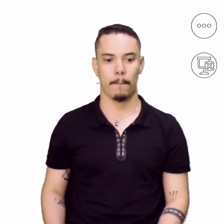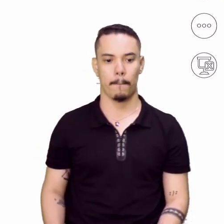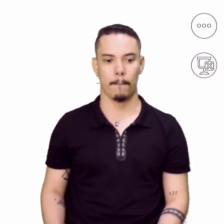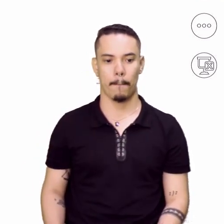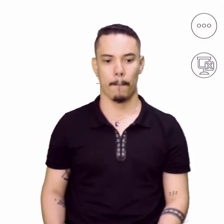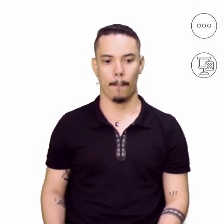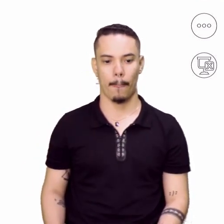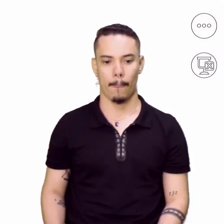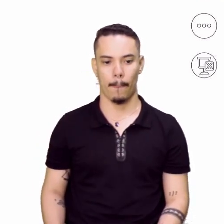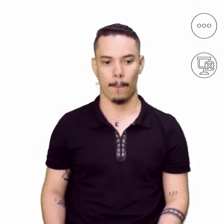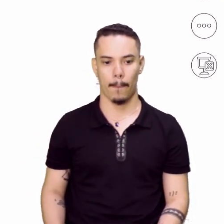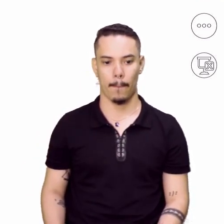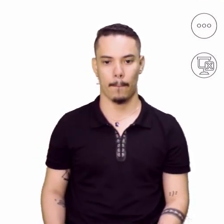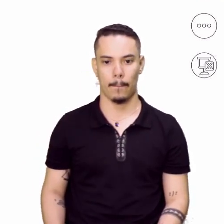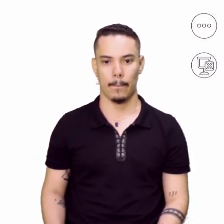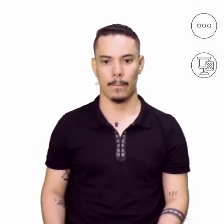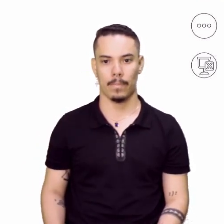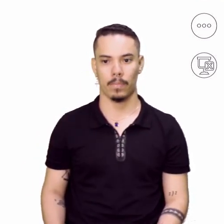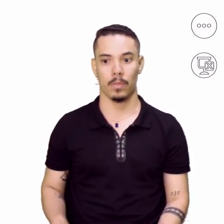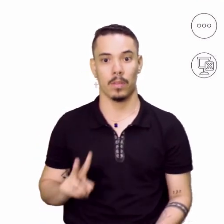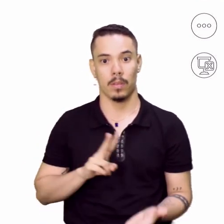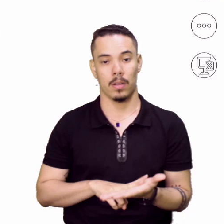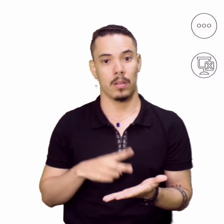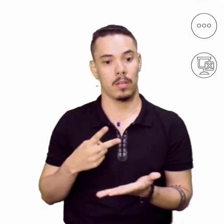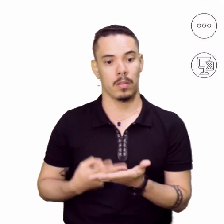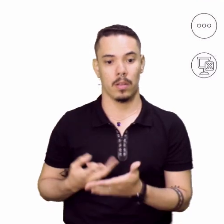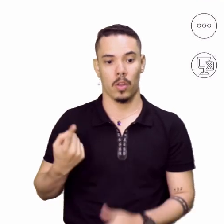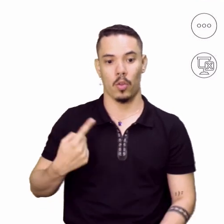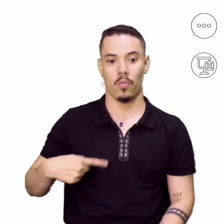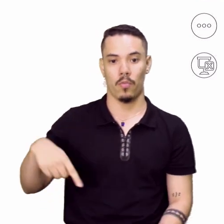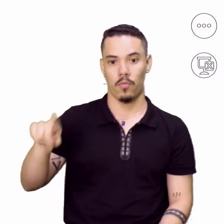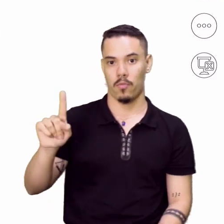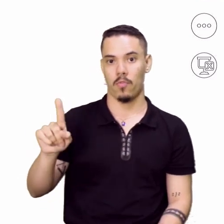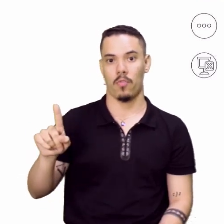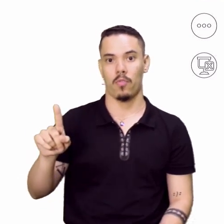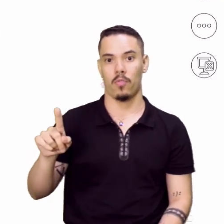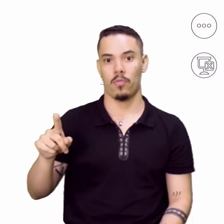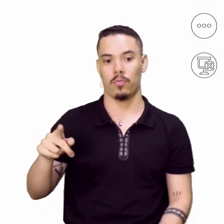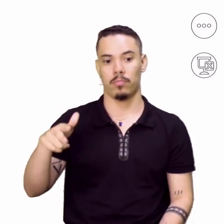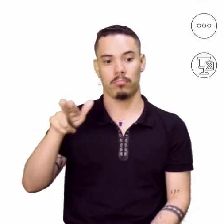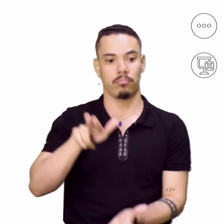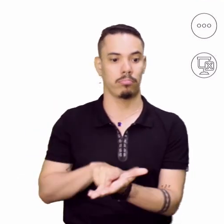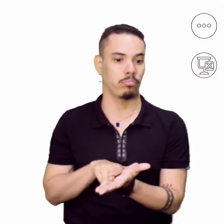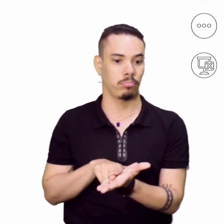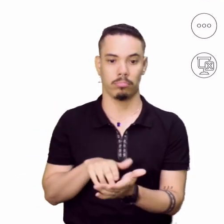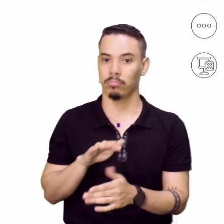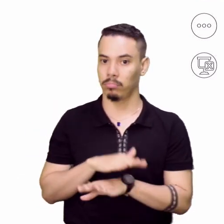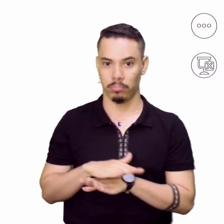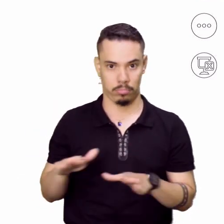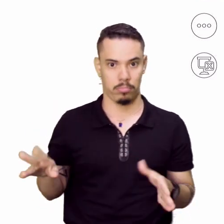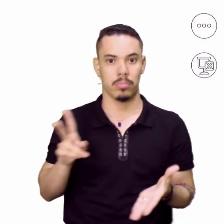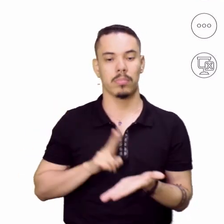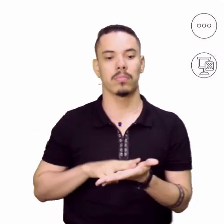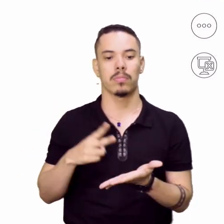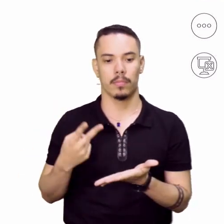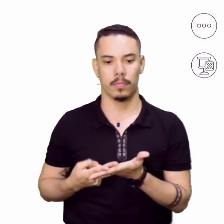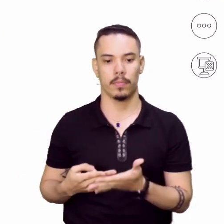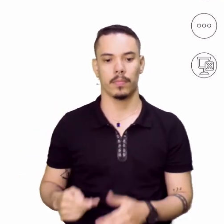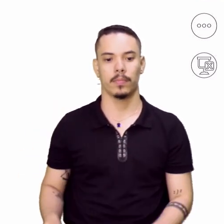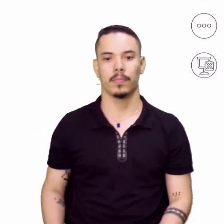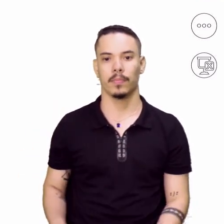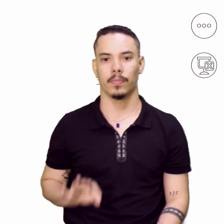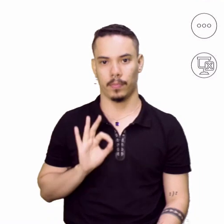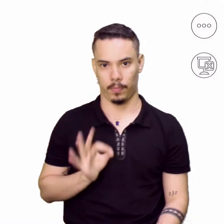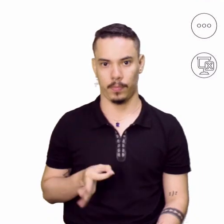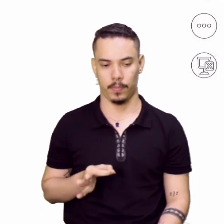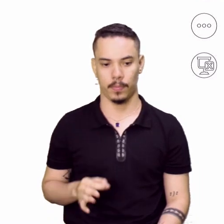traduzir para apenas para unidade básica então tudo isso eu vou traduzir apenas para a unidade básica que é esse UBS que é